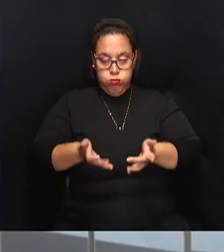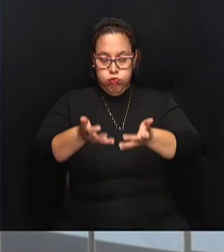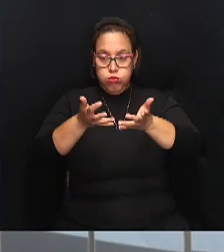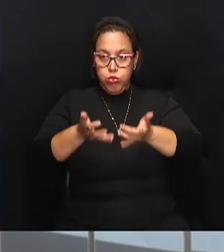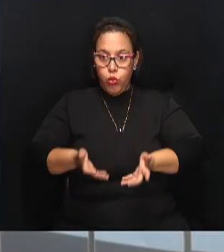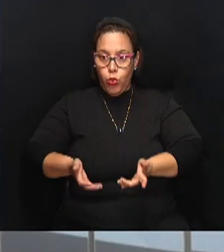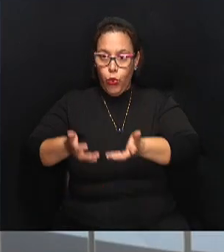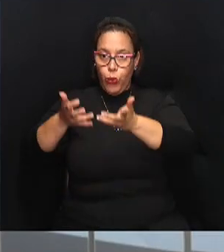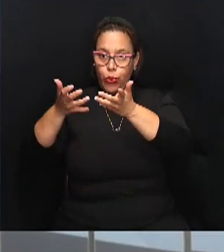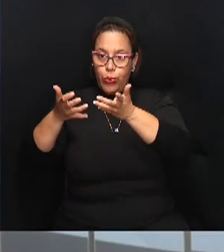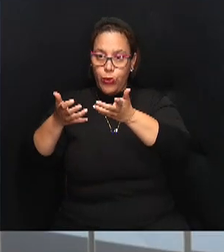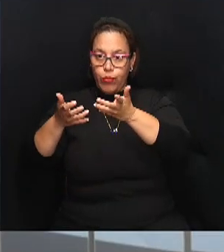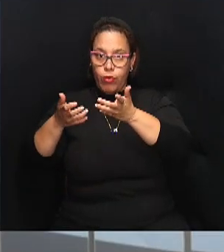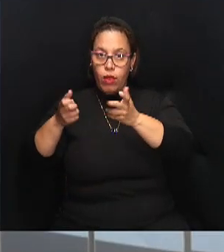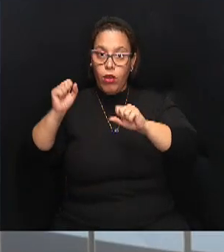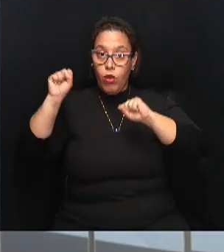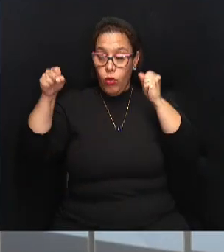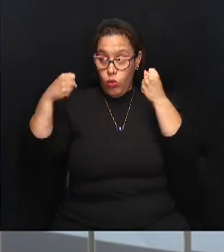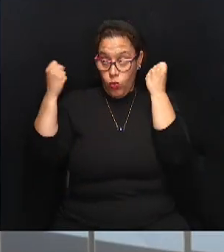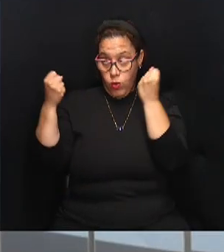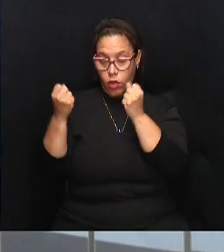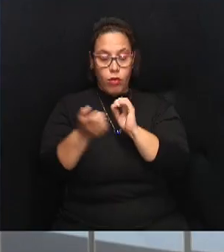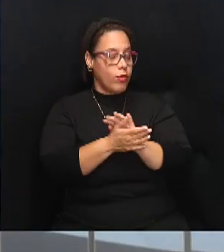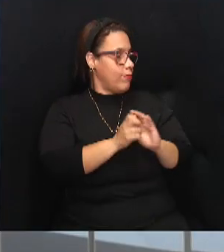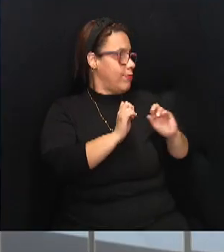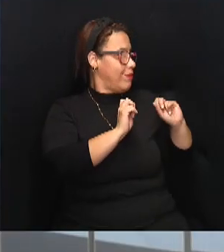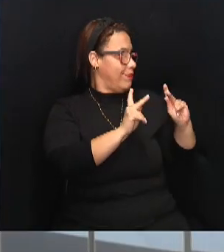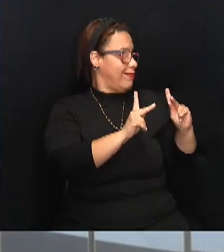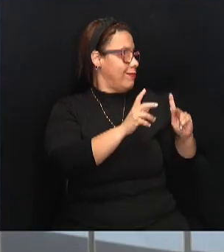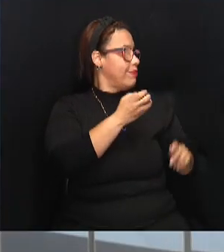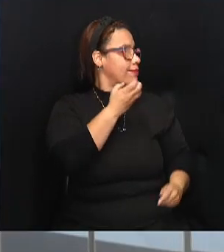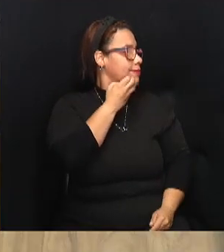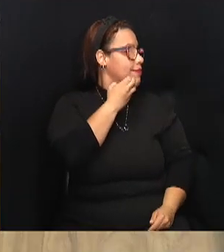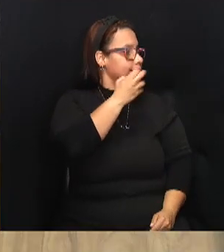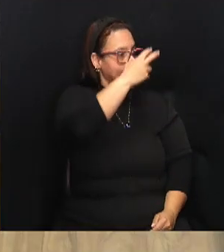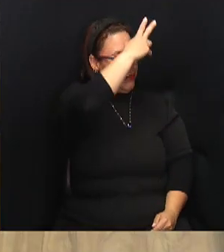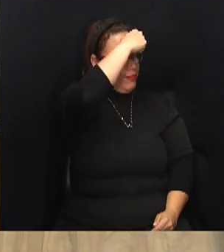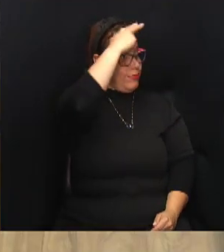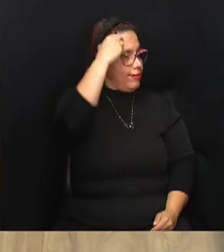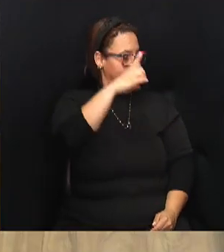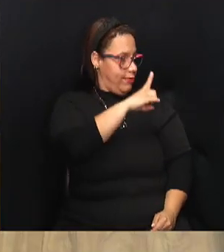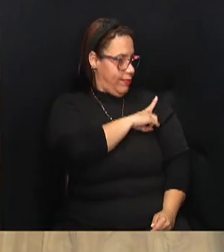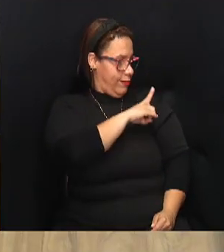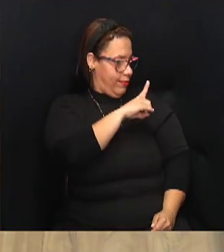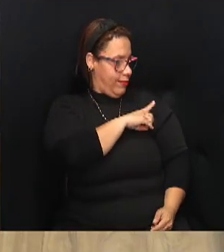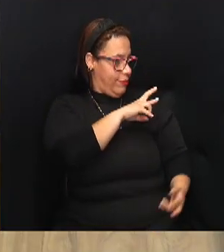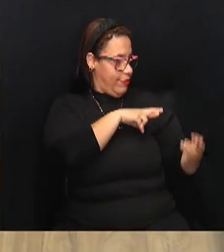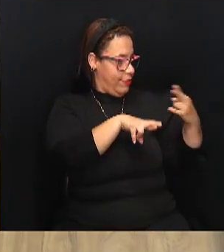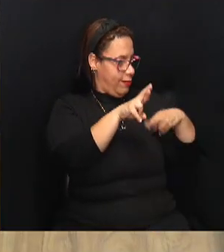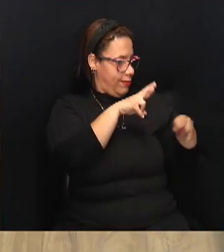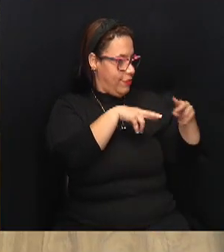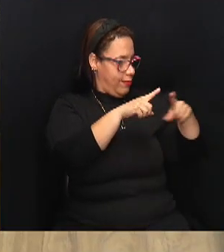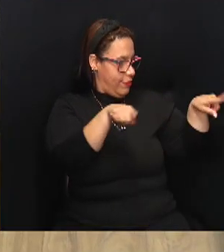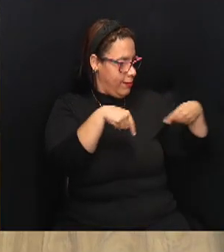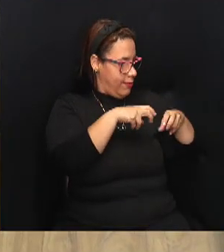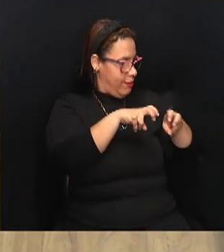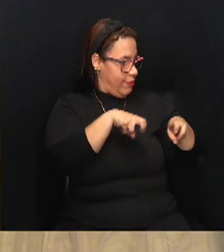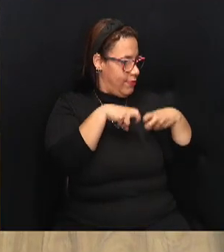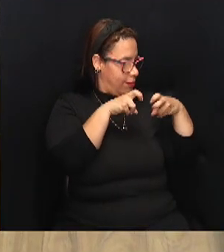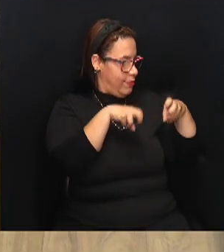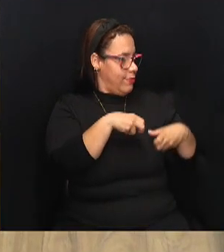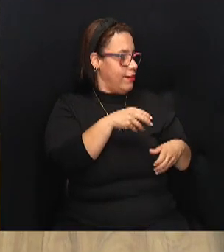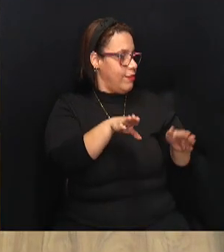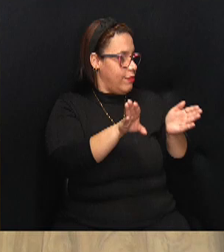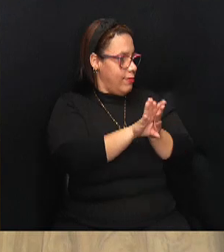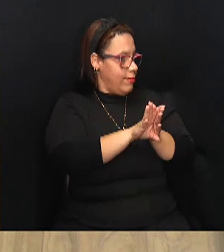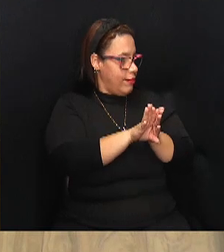motoristas da viatura do SAMU. Ótimo. Igor e Nick, atividade delegada para fiscalizar a área rural. Nós estamos chegando